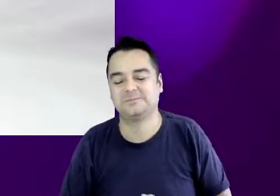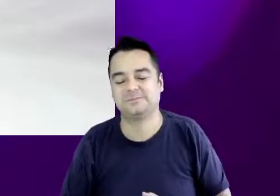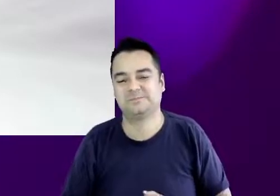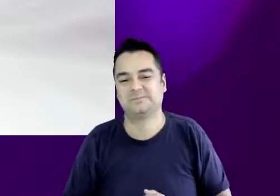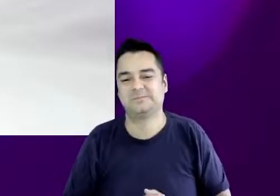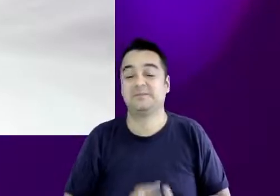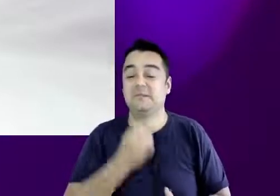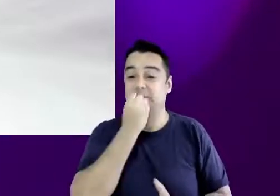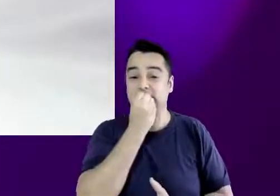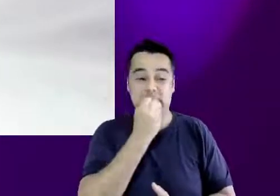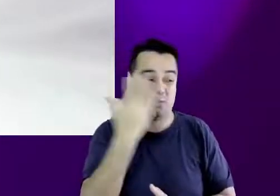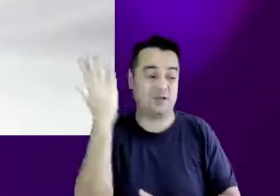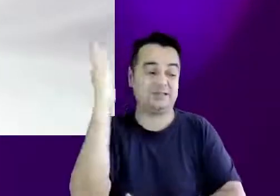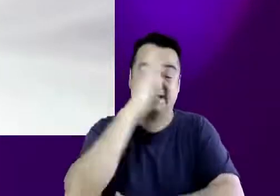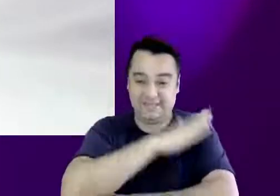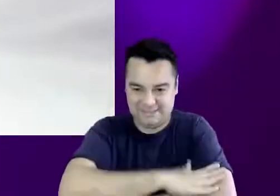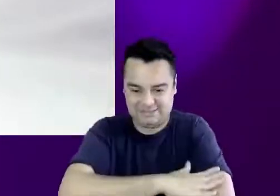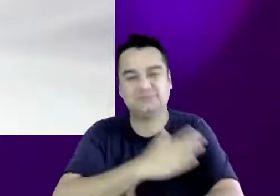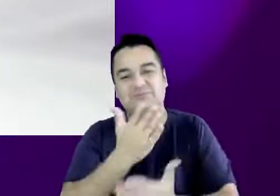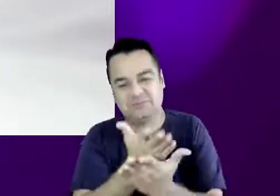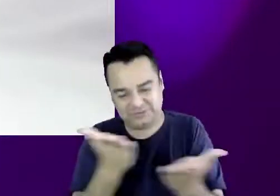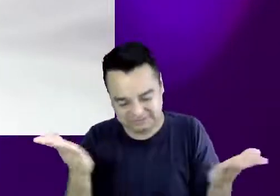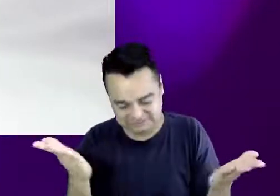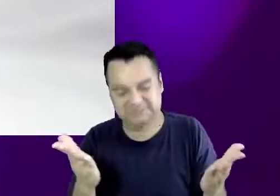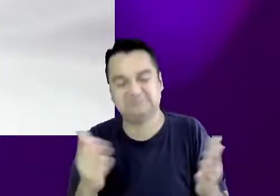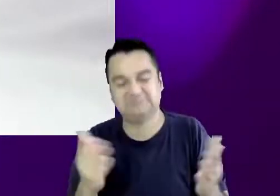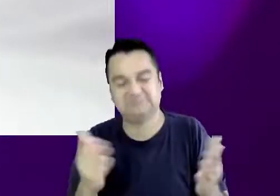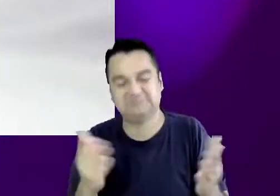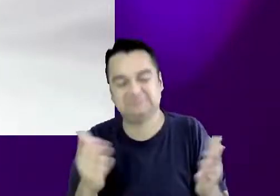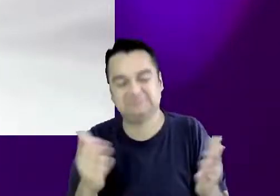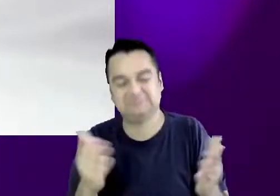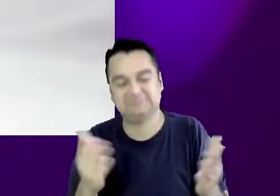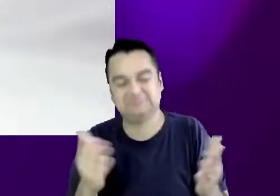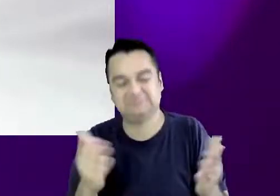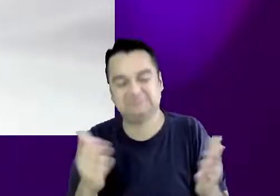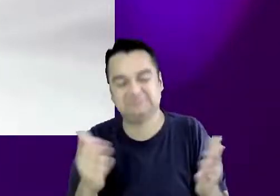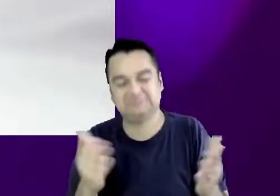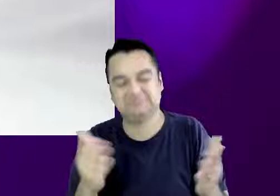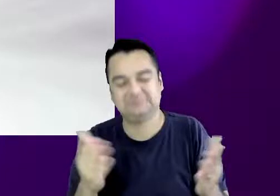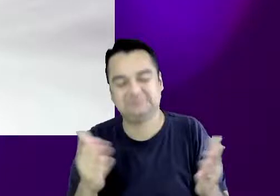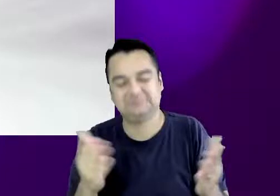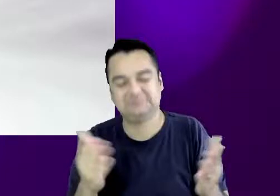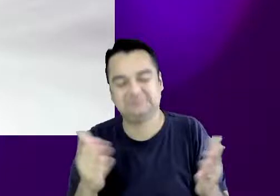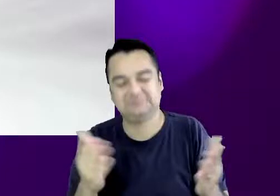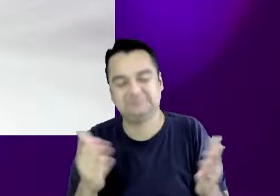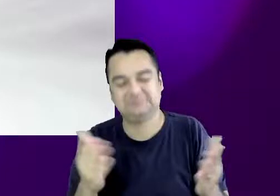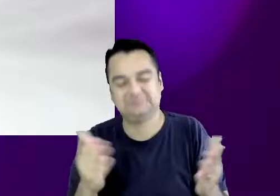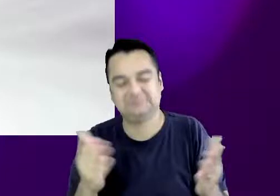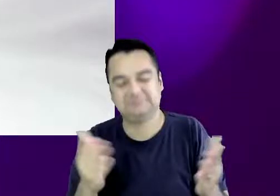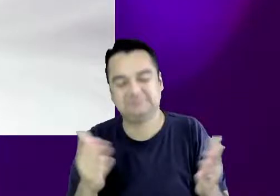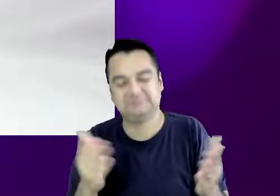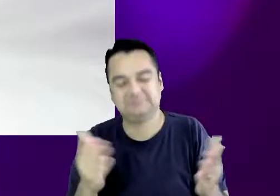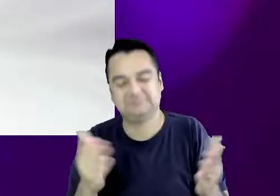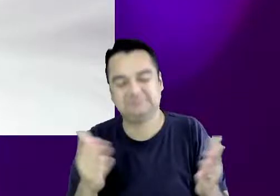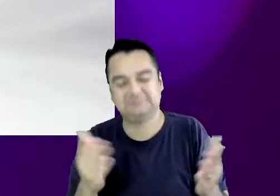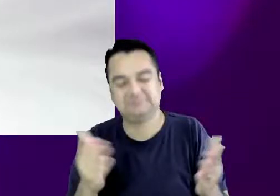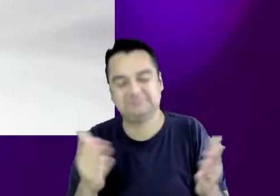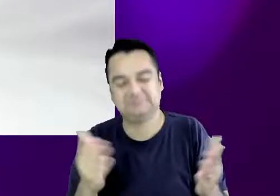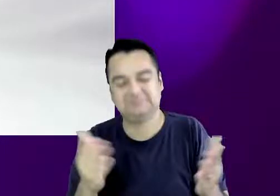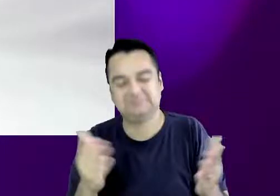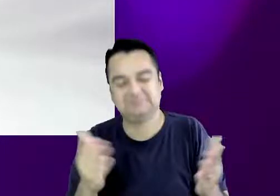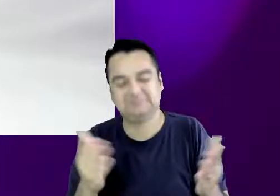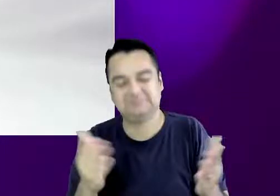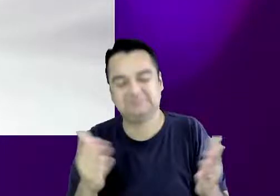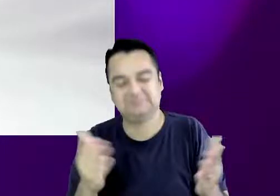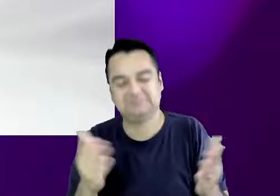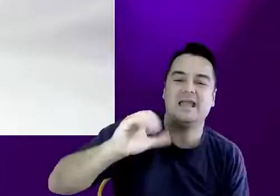Boa tarde a todos os participantes deste evento internacional do Grupo Américas. Eu cumprimento a todos e a todas as